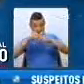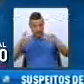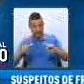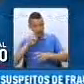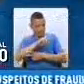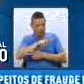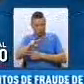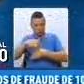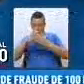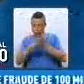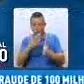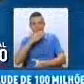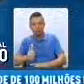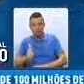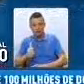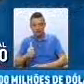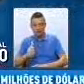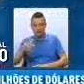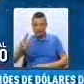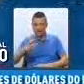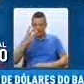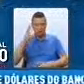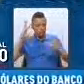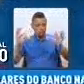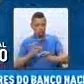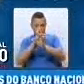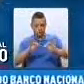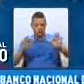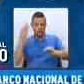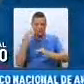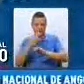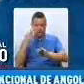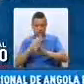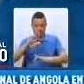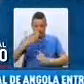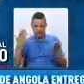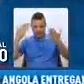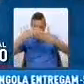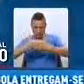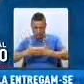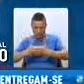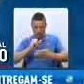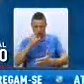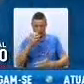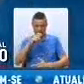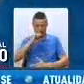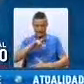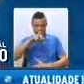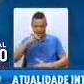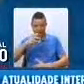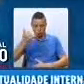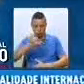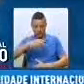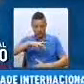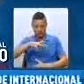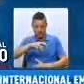aí assistir aos três grandes concertos do festival. Na primeira noite, como disse a Gisela João, na segunda Marisa, e na